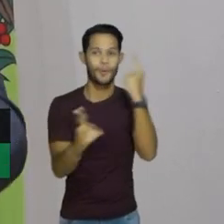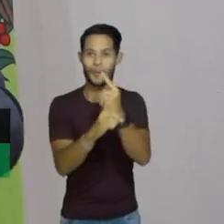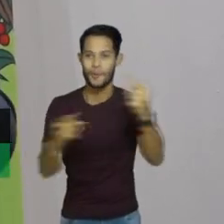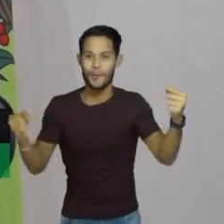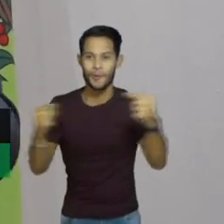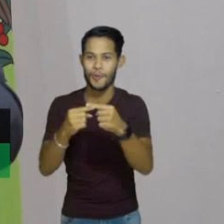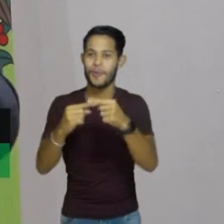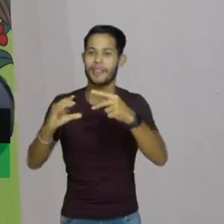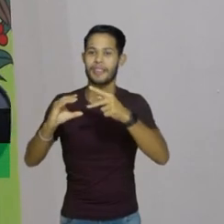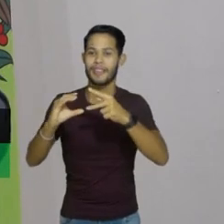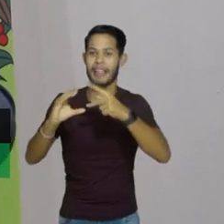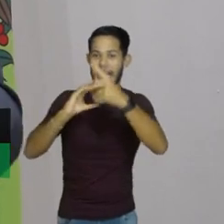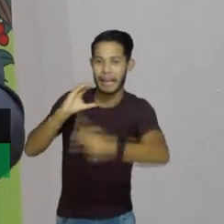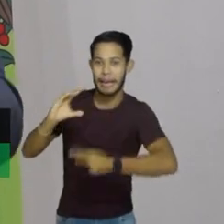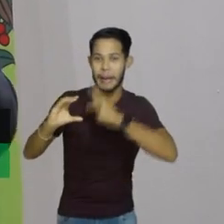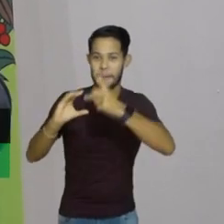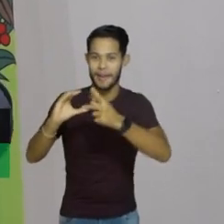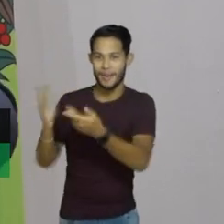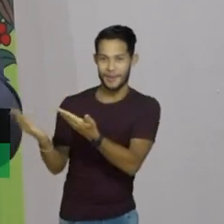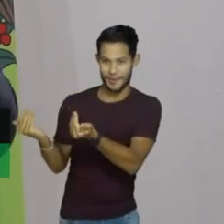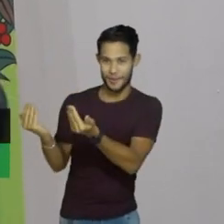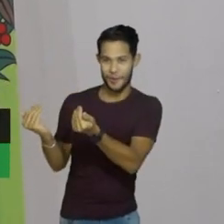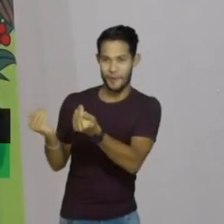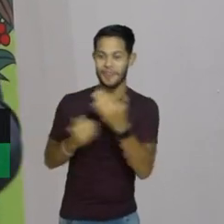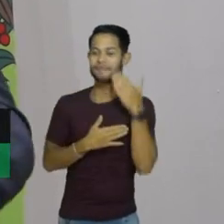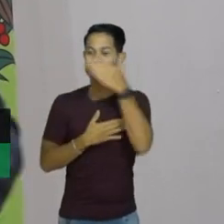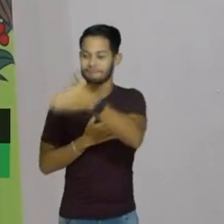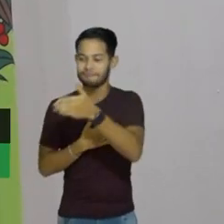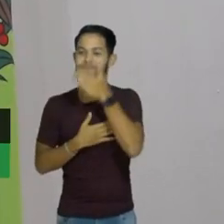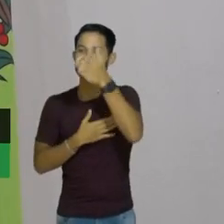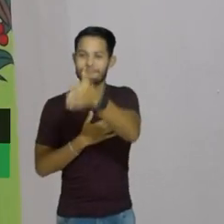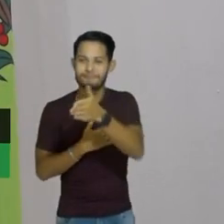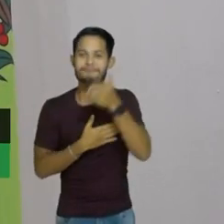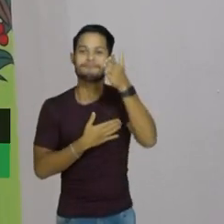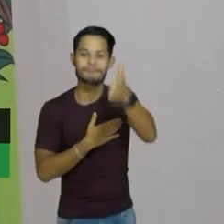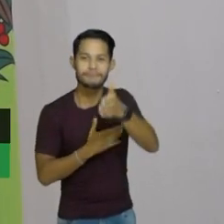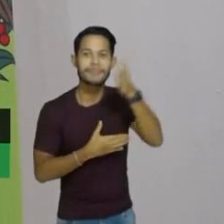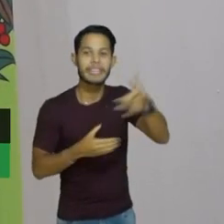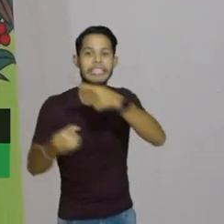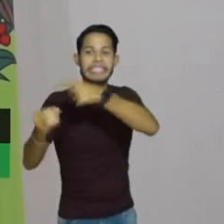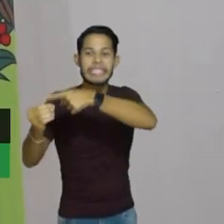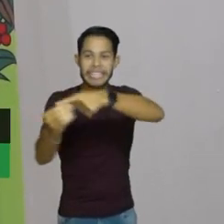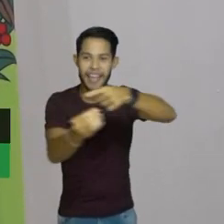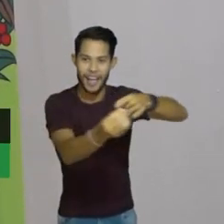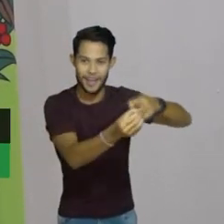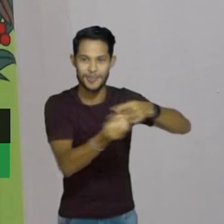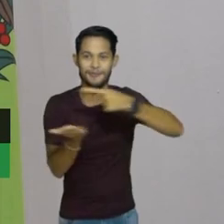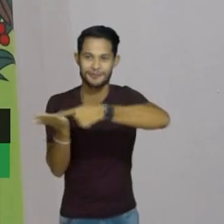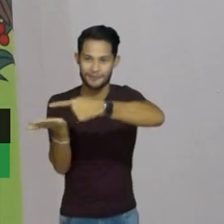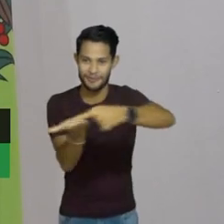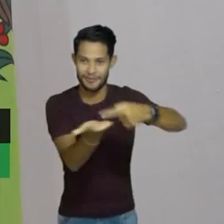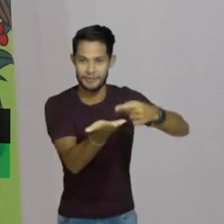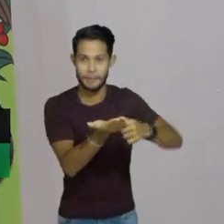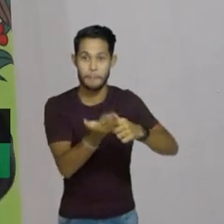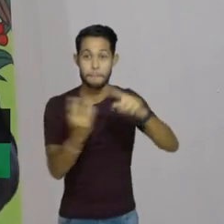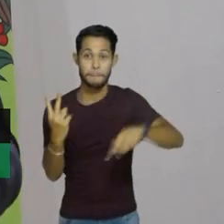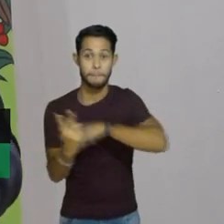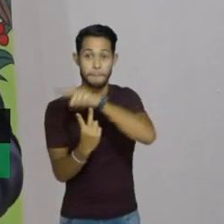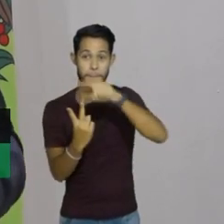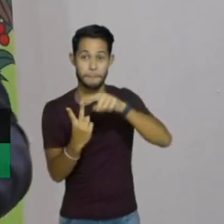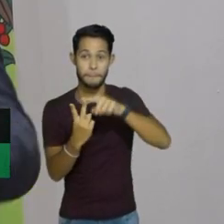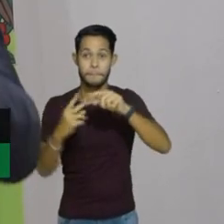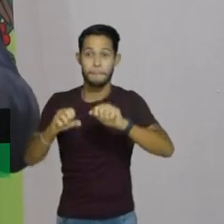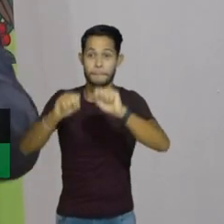Estado, formando os jovens cidadãos para a agenda do futuro. O projeto Parlamento Jovem, em que